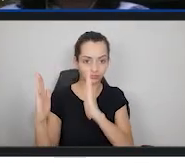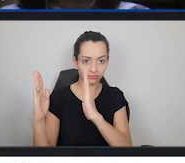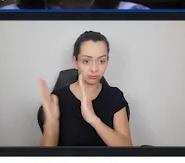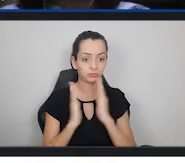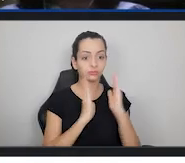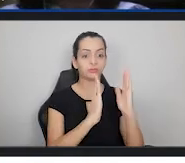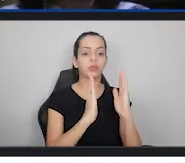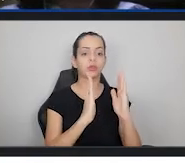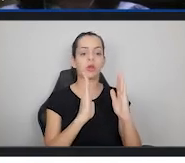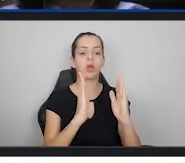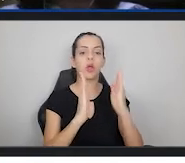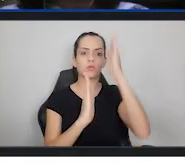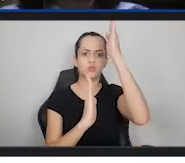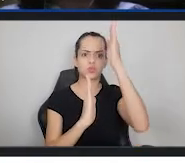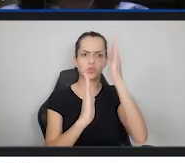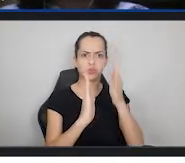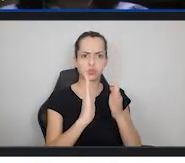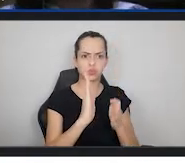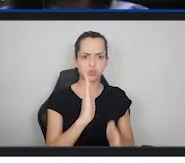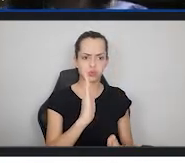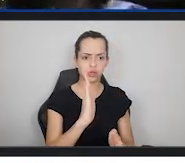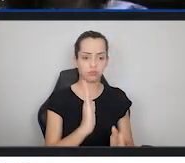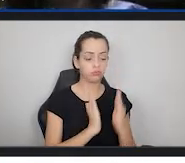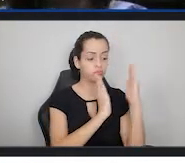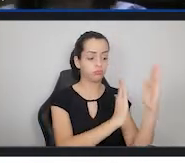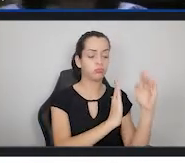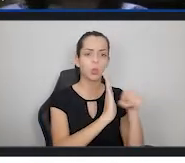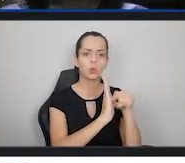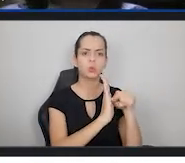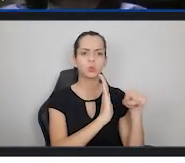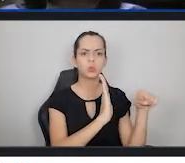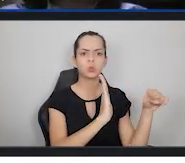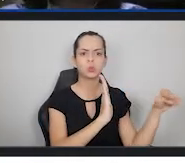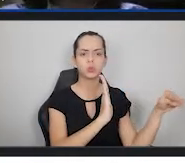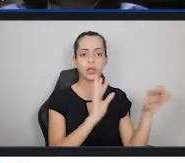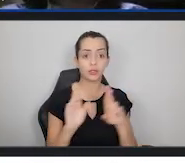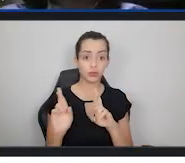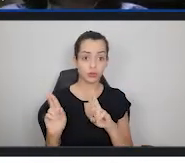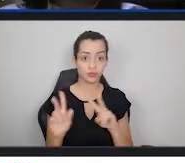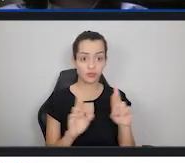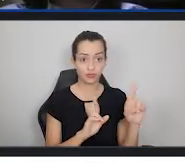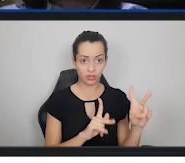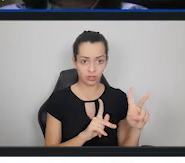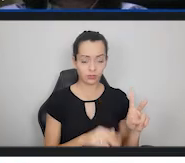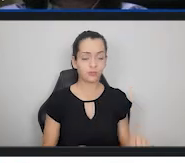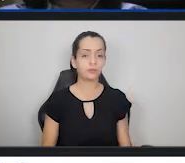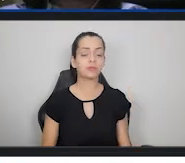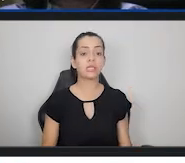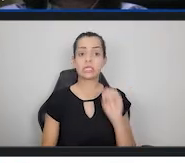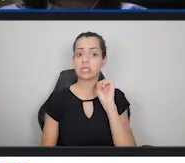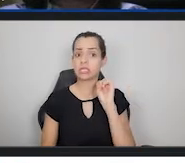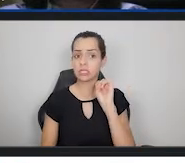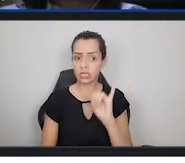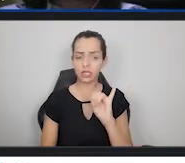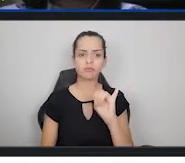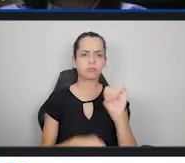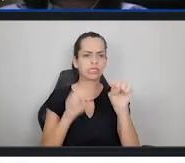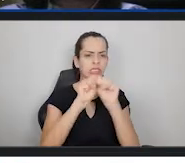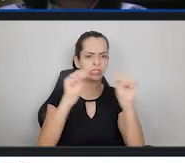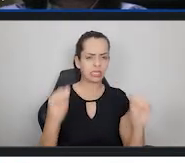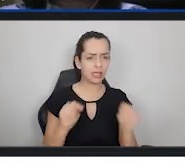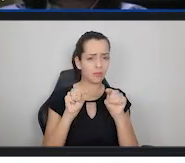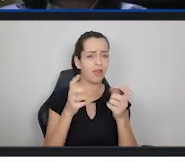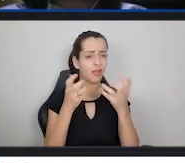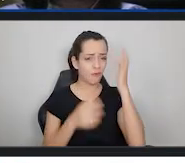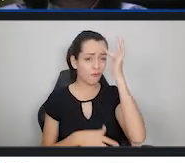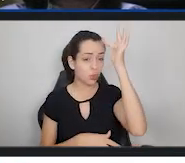triangular. Aqui no formato vertical e aqui no formato horizontal. Só que qual que é a diferença dessa estrutura do centro? Que aqui nós